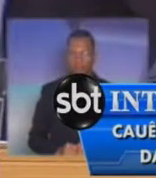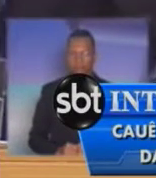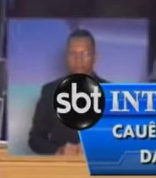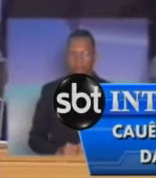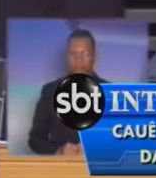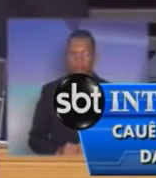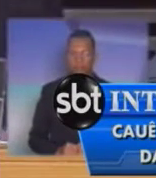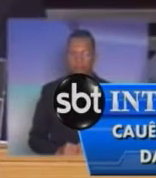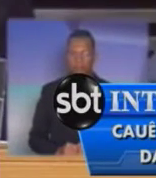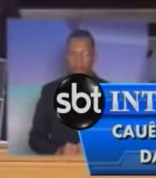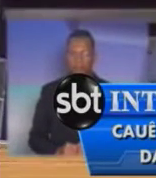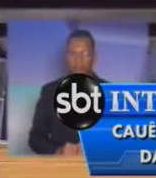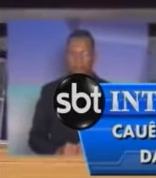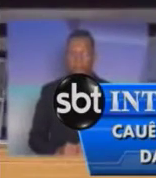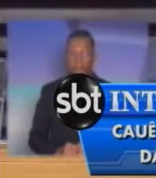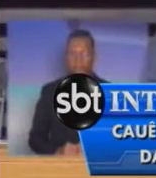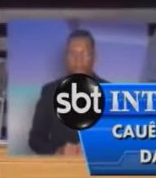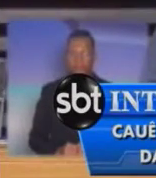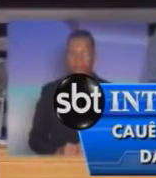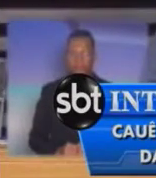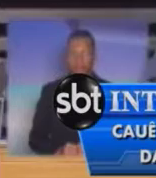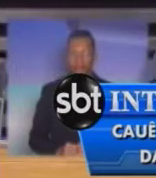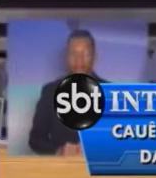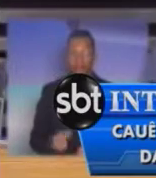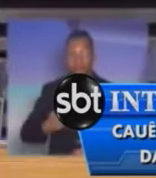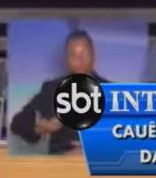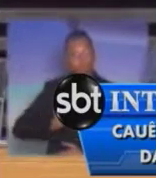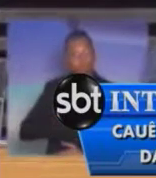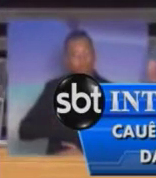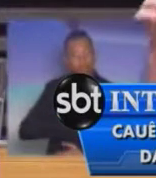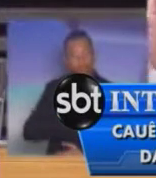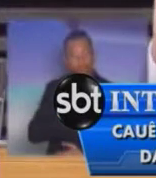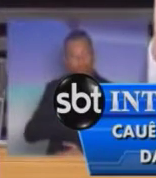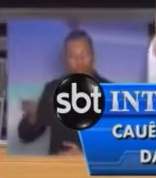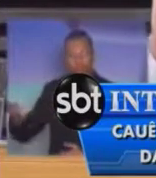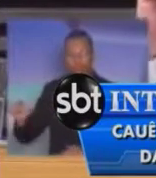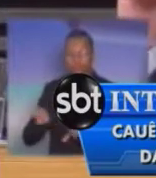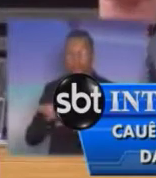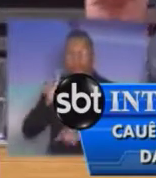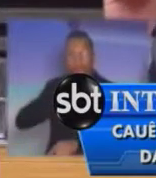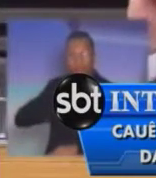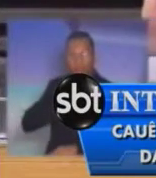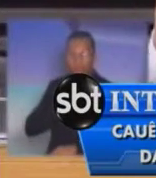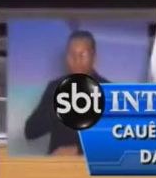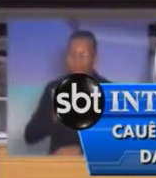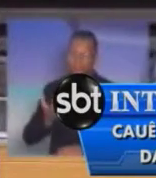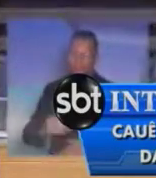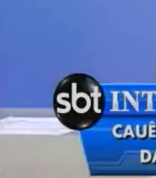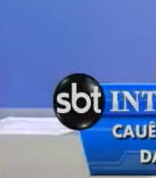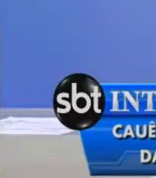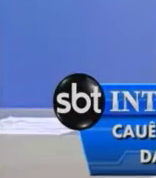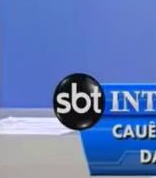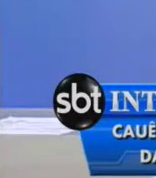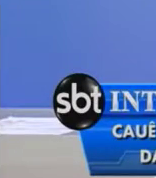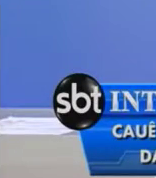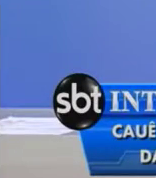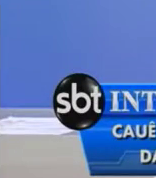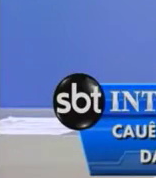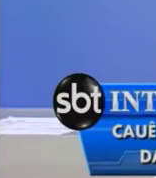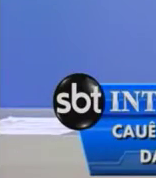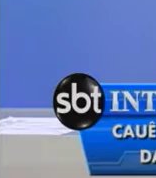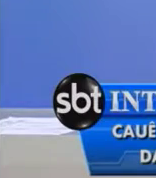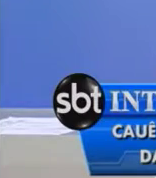que vai trabalhar para aumentar a transparência da casa e possibilitar por meio de um aplicativo de celular que a população fiscalize